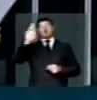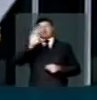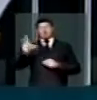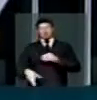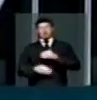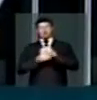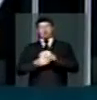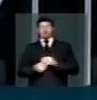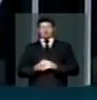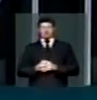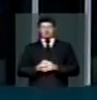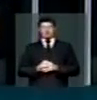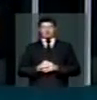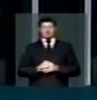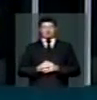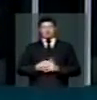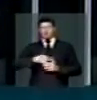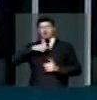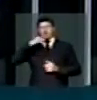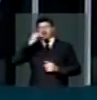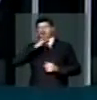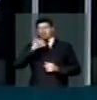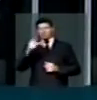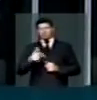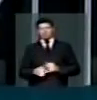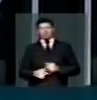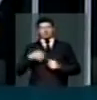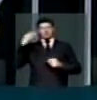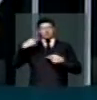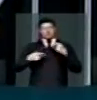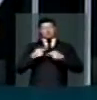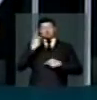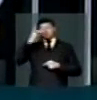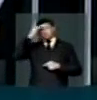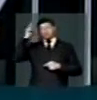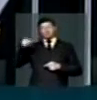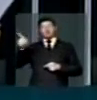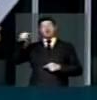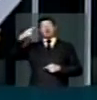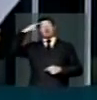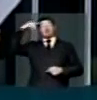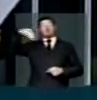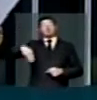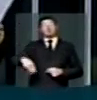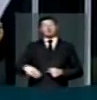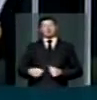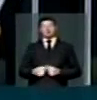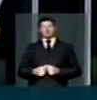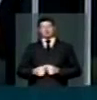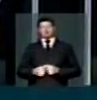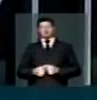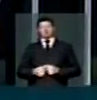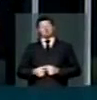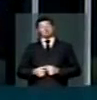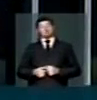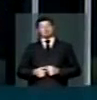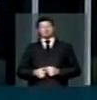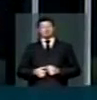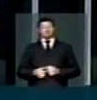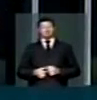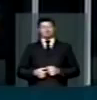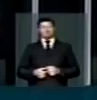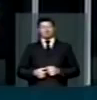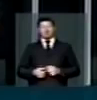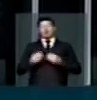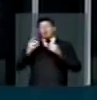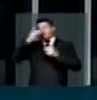R$50.075.750 de emenda. Não é à toa que no meio político ele é chamado de débil mental. Durmo com a leveza